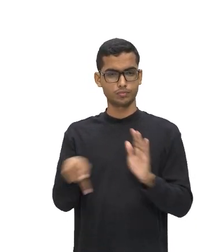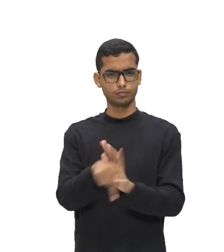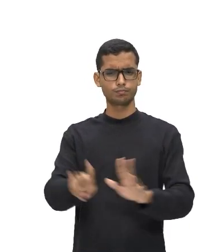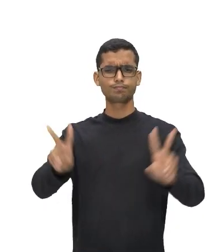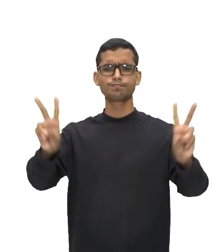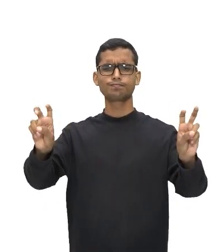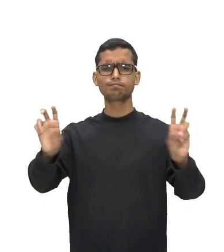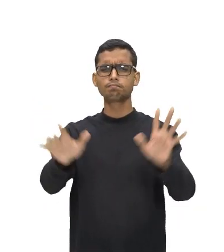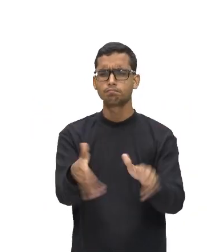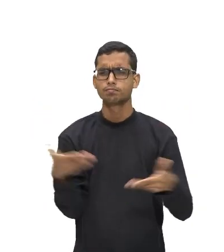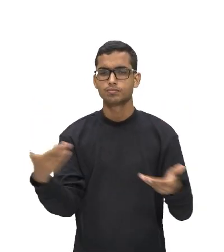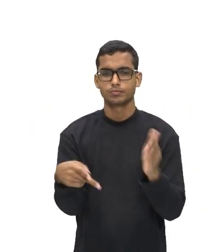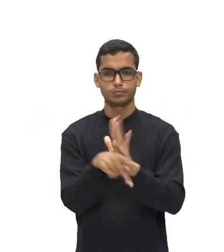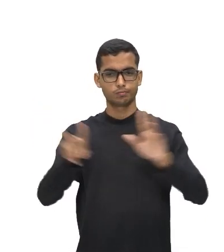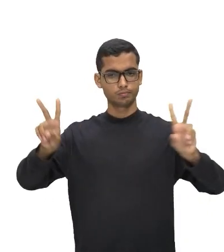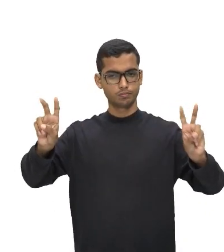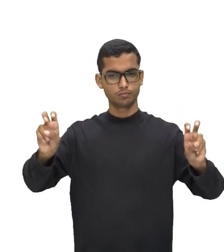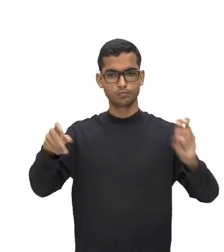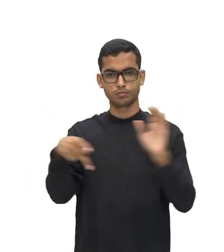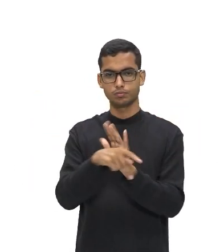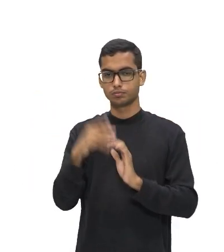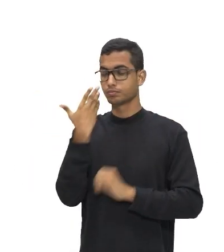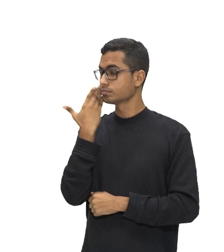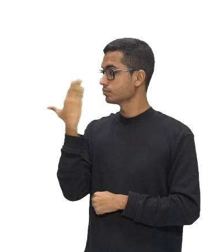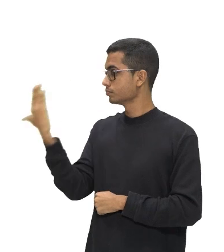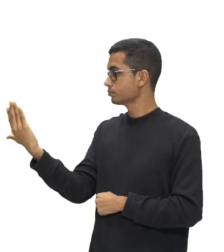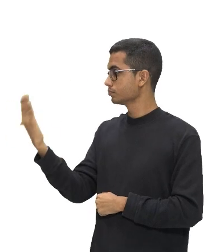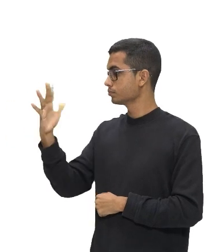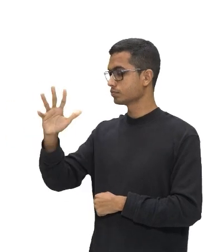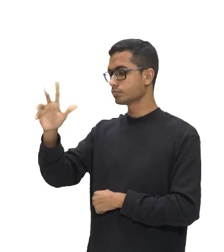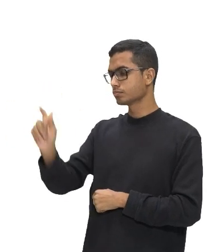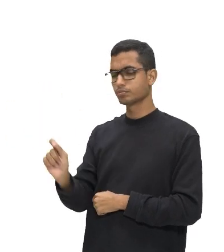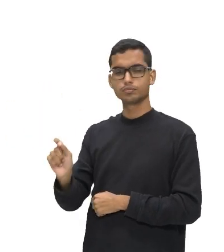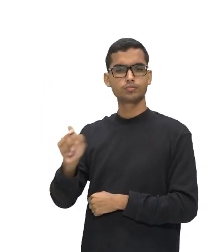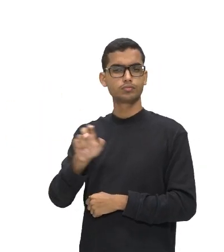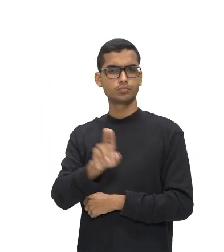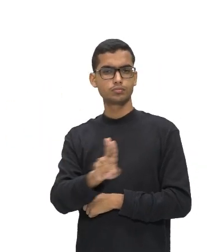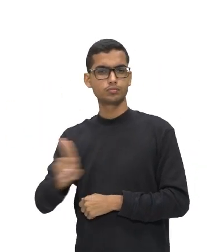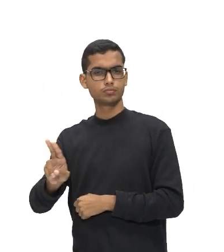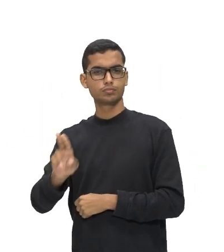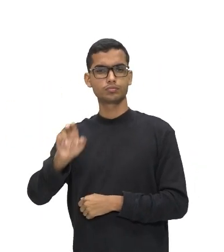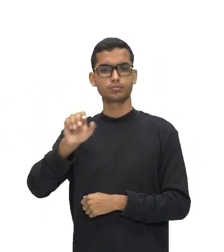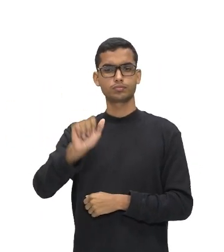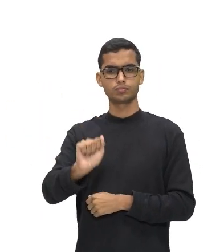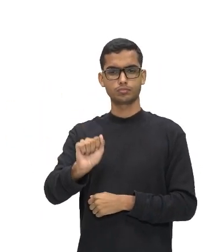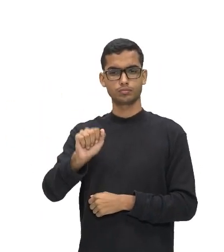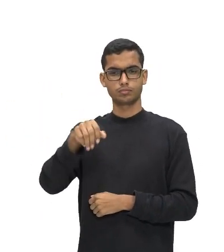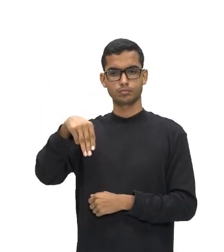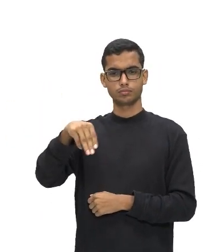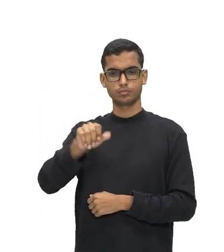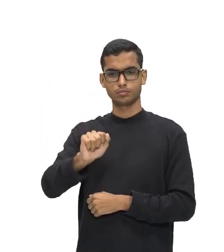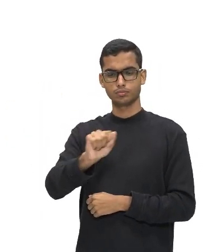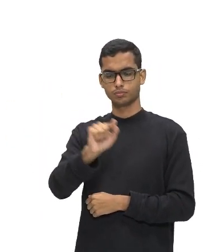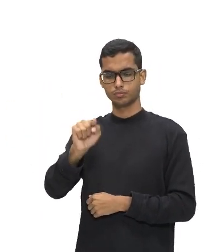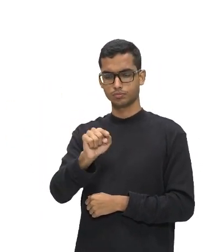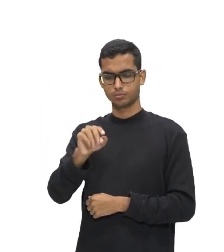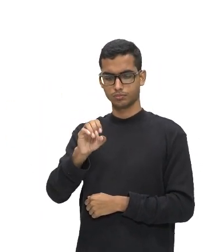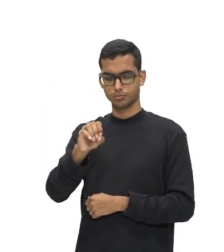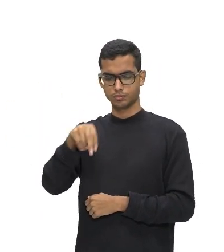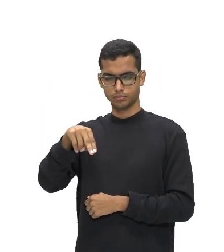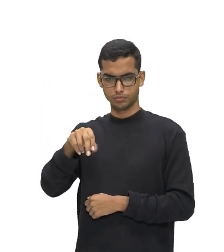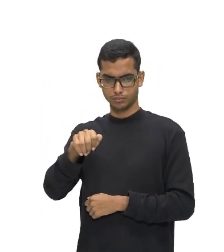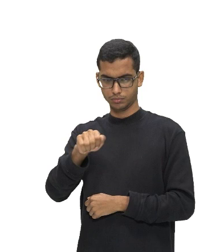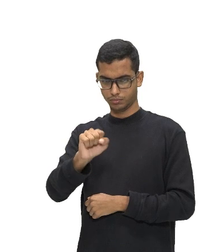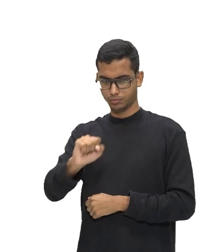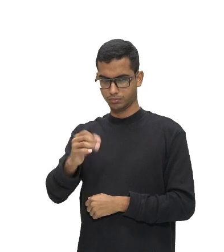era o título? Qual é o título desse mapa? Esse mapa se chama Amazonas. É o título desse mapa. Então,